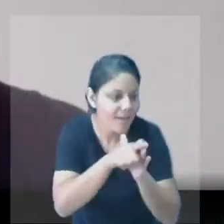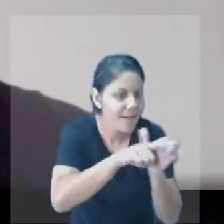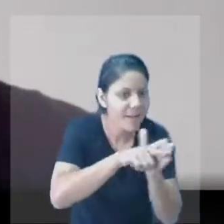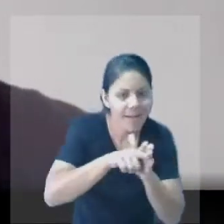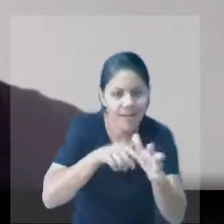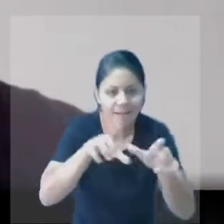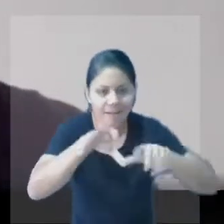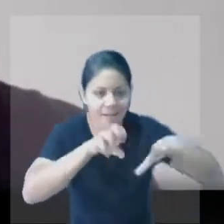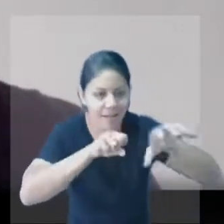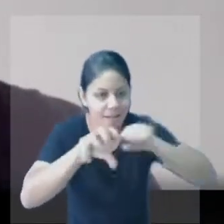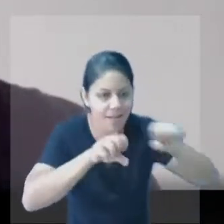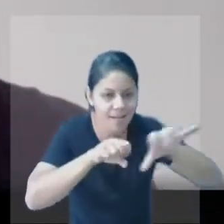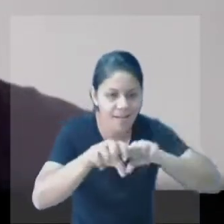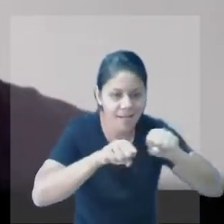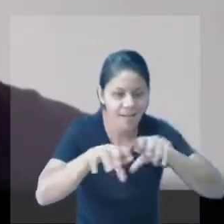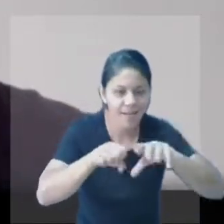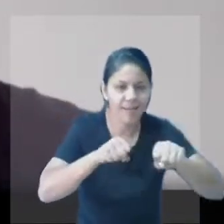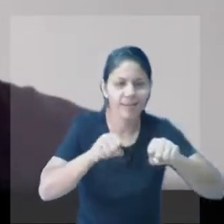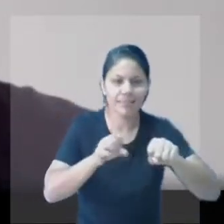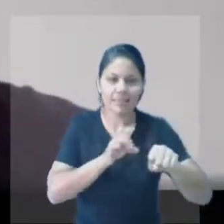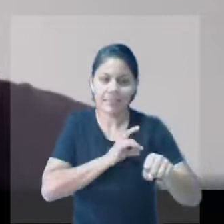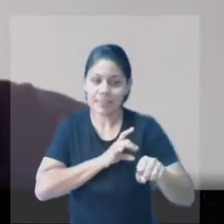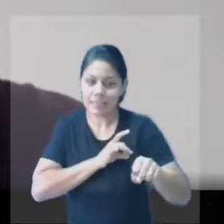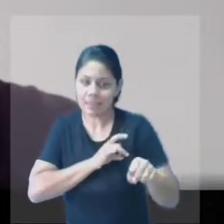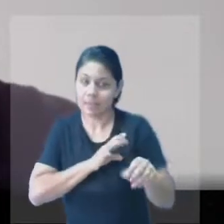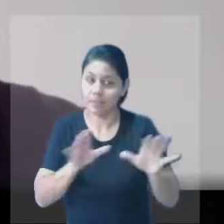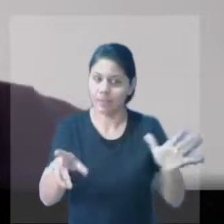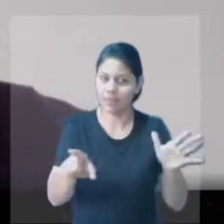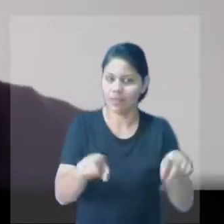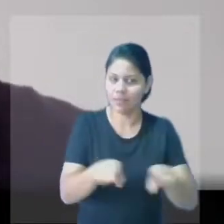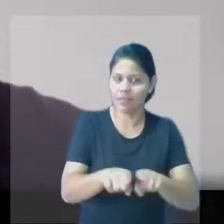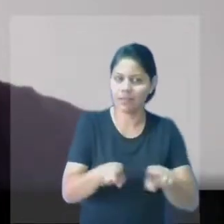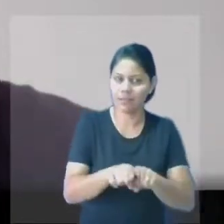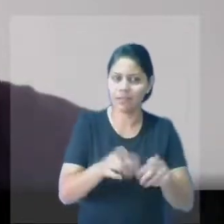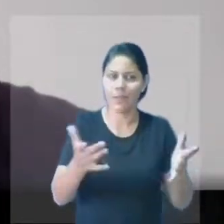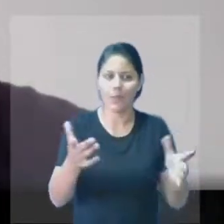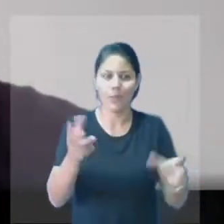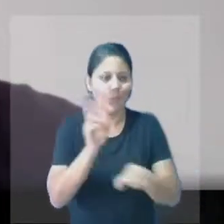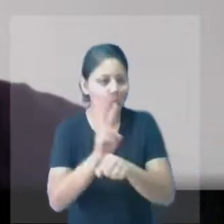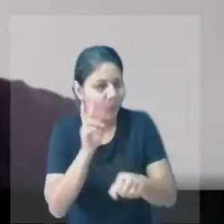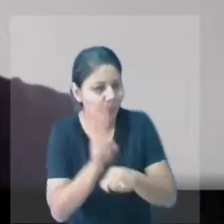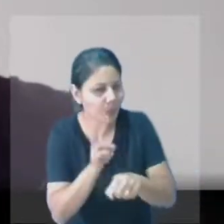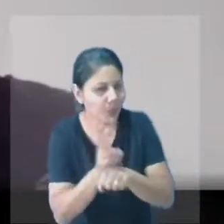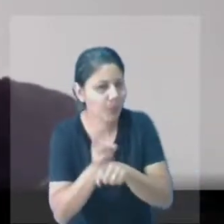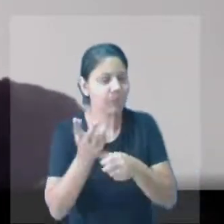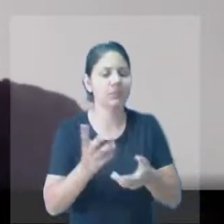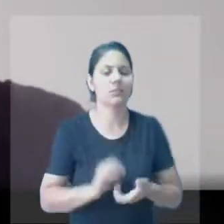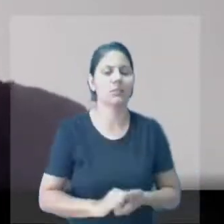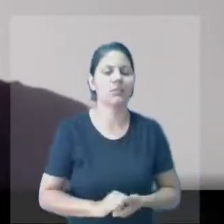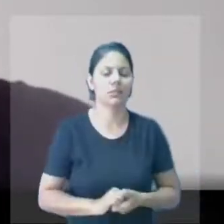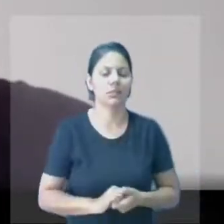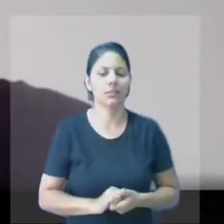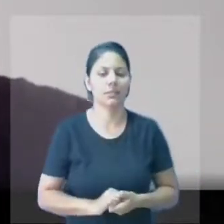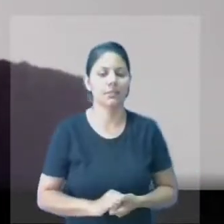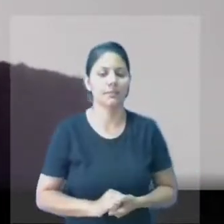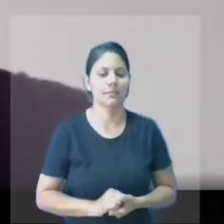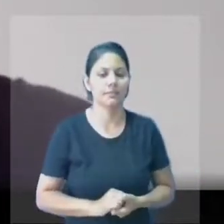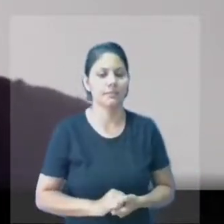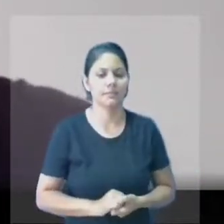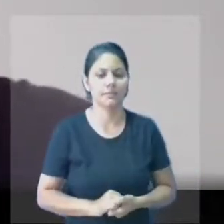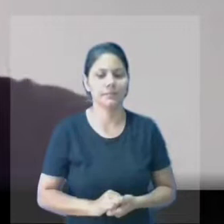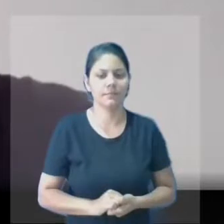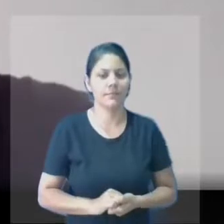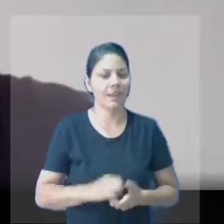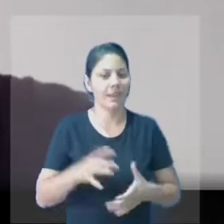muito, dizer para vocês assim, até um certo medo, né? Com muito zelo, com muito cuidado. E aquilo foi